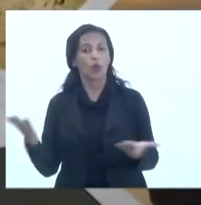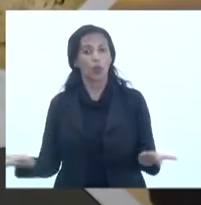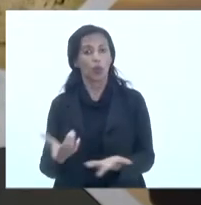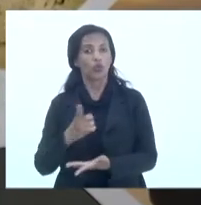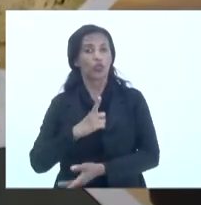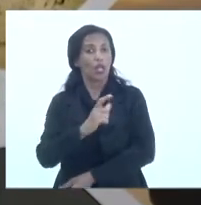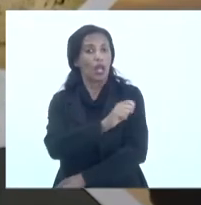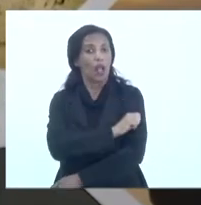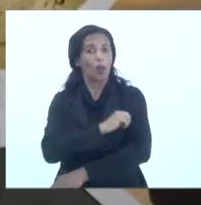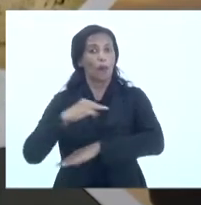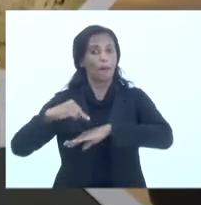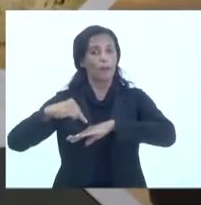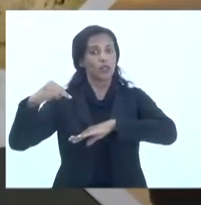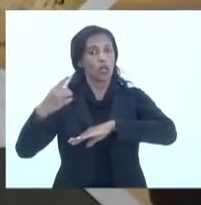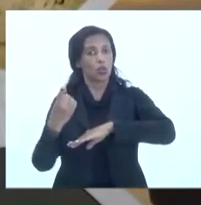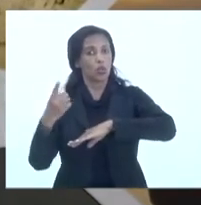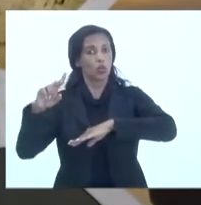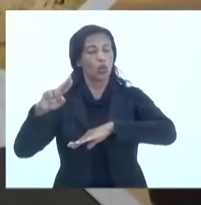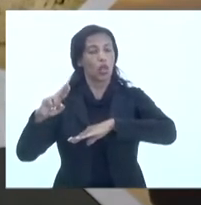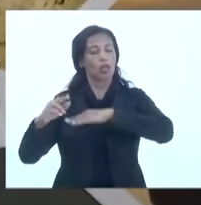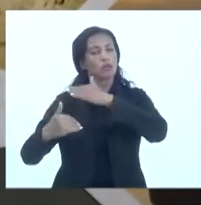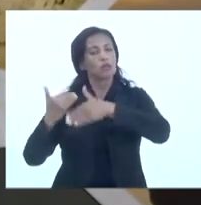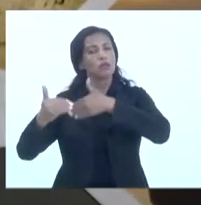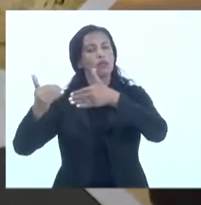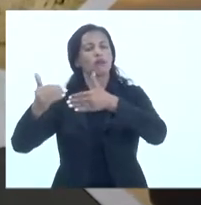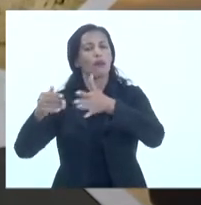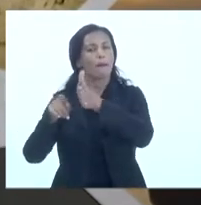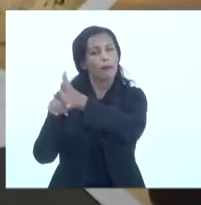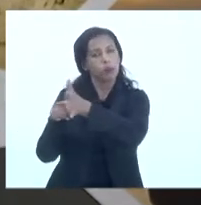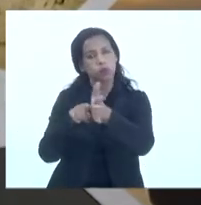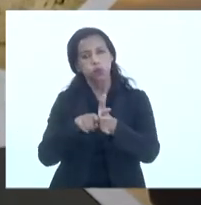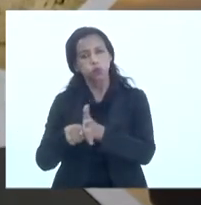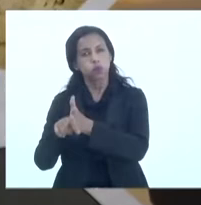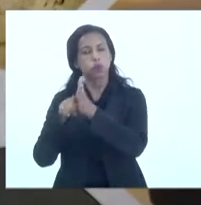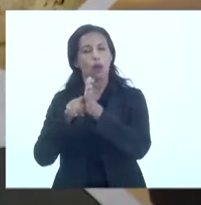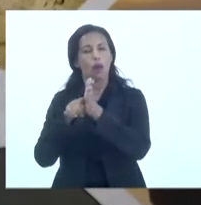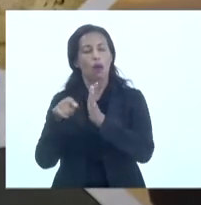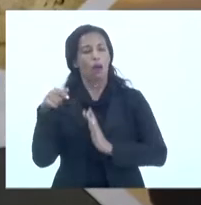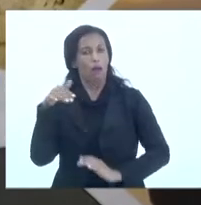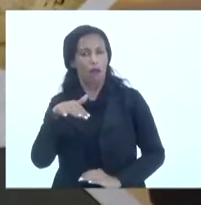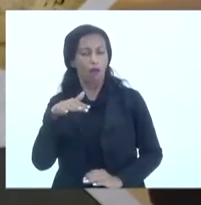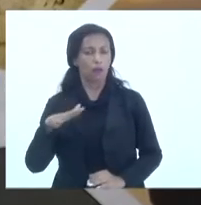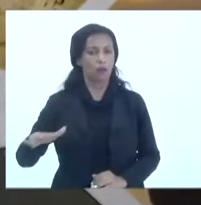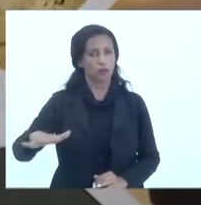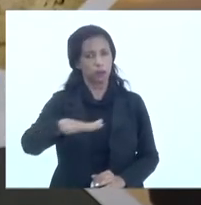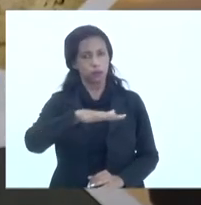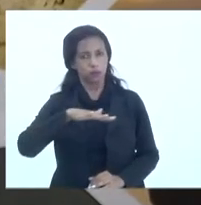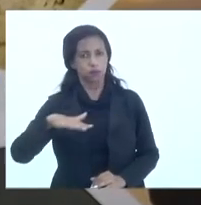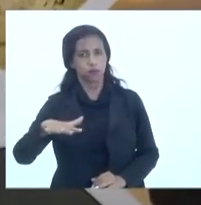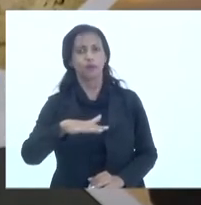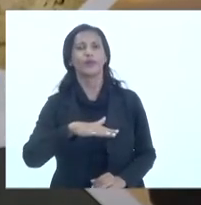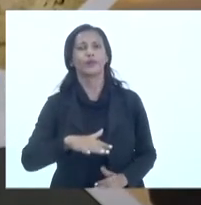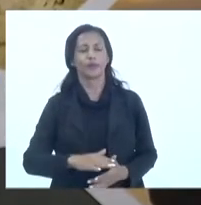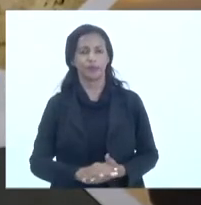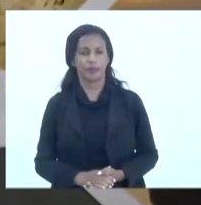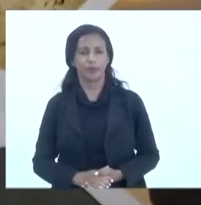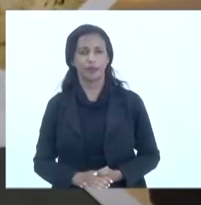alunos de mestrado e doutorado desenvolvendo pesquisa aqui na nossa região,